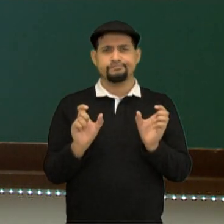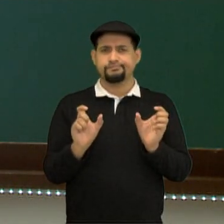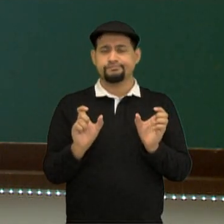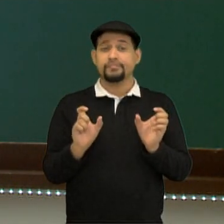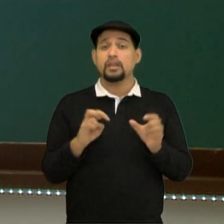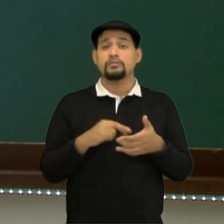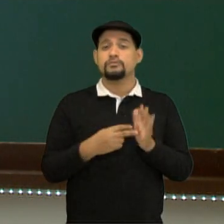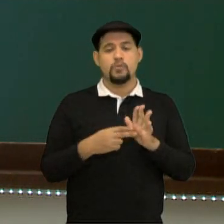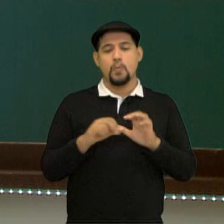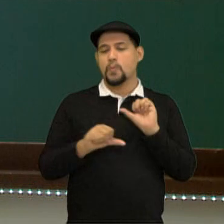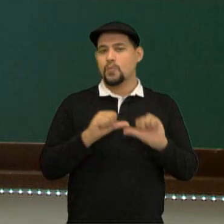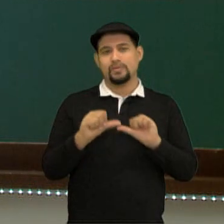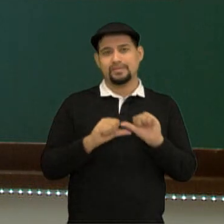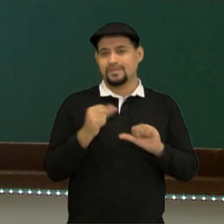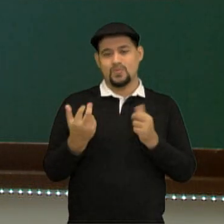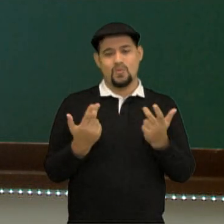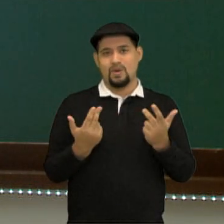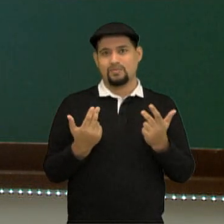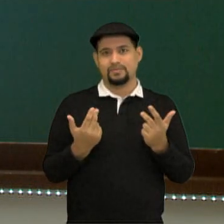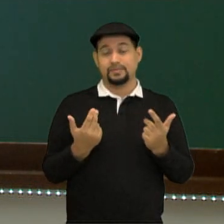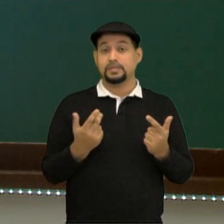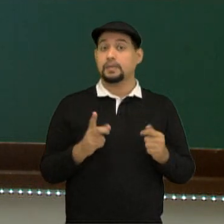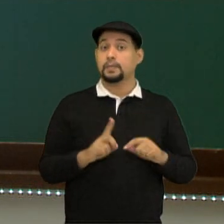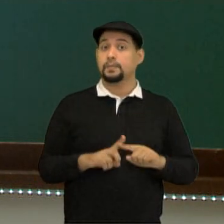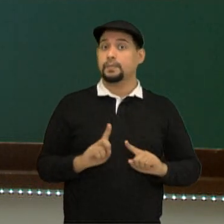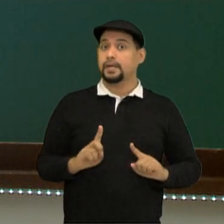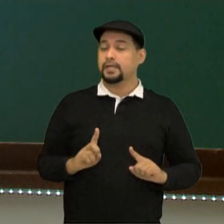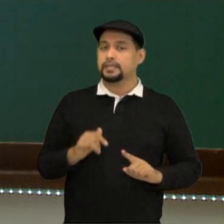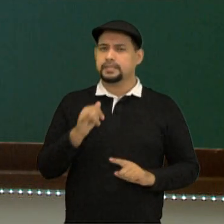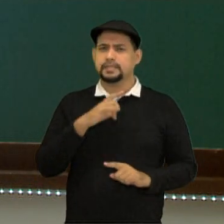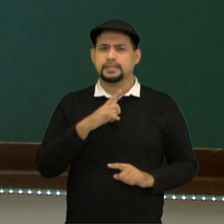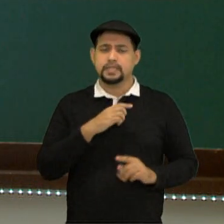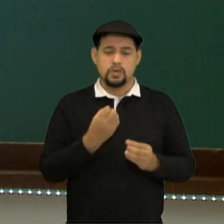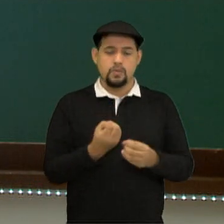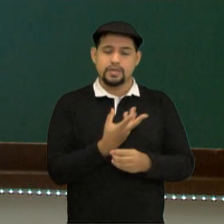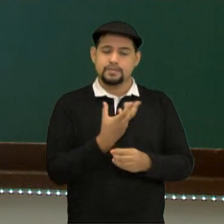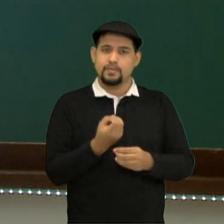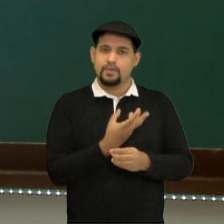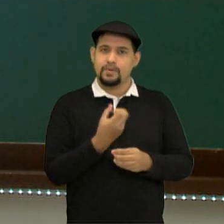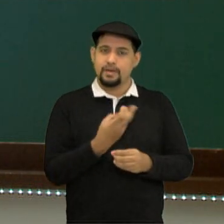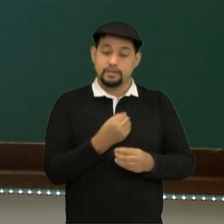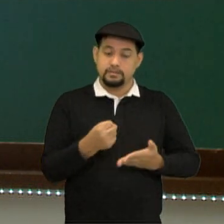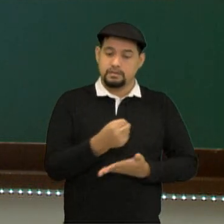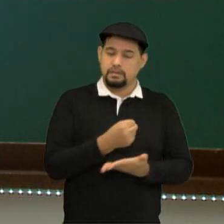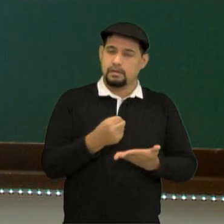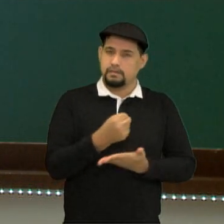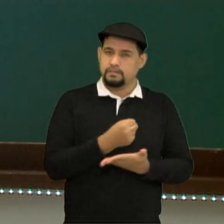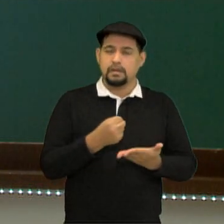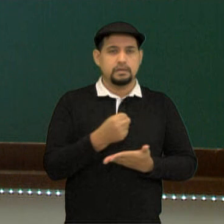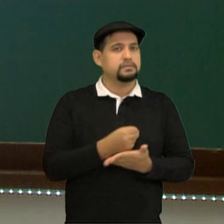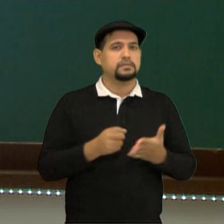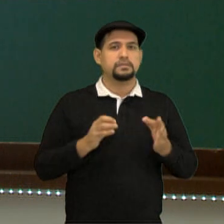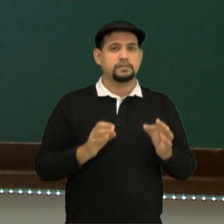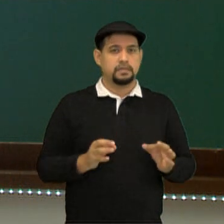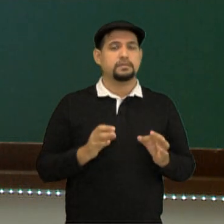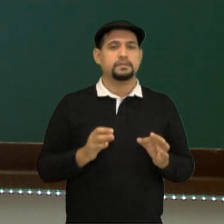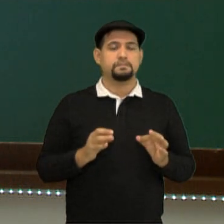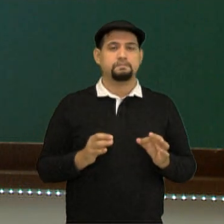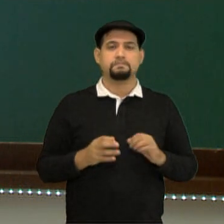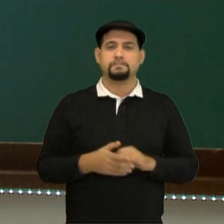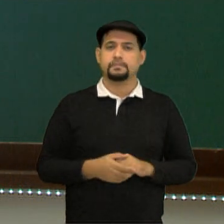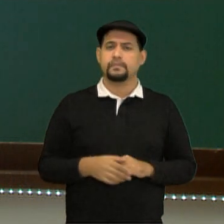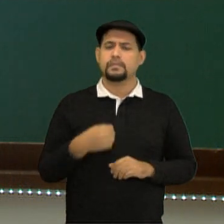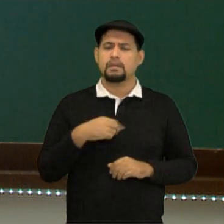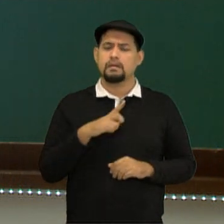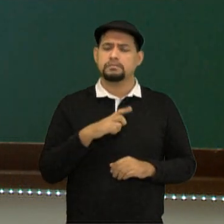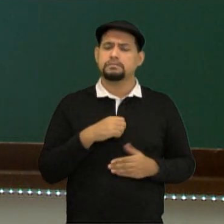estou alterando a igualdade. Agora eu tenho um expoente aqui na base do logaritmo aqui, né? No logaritmando eu